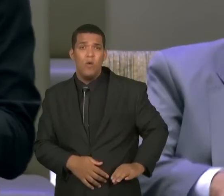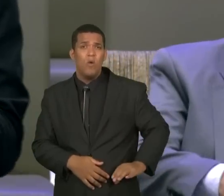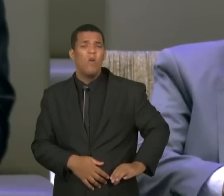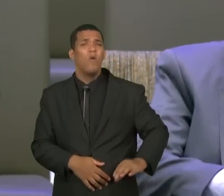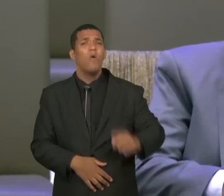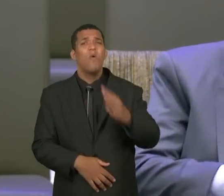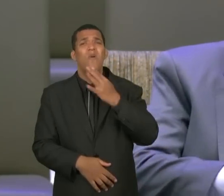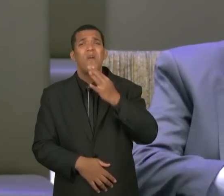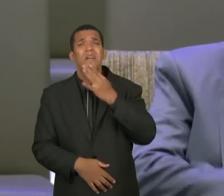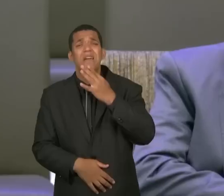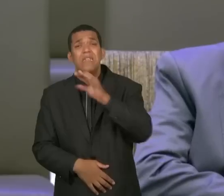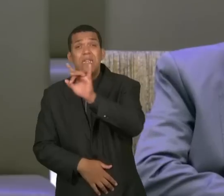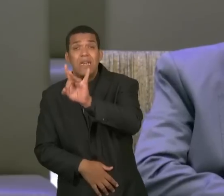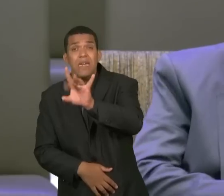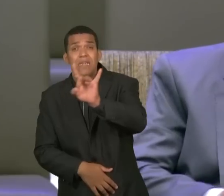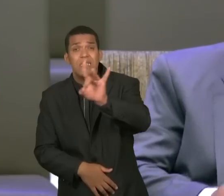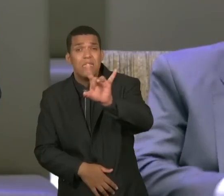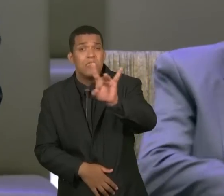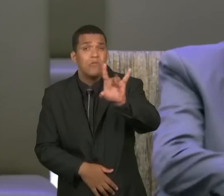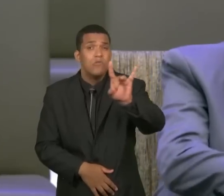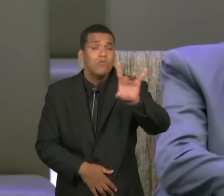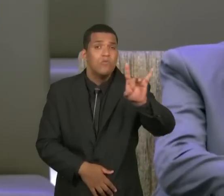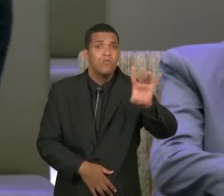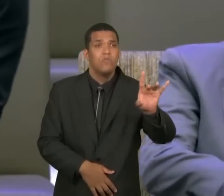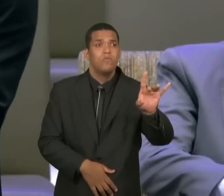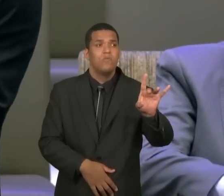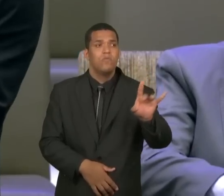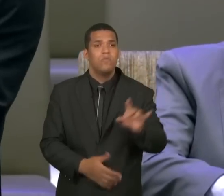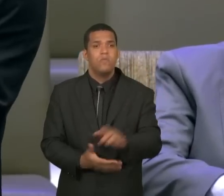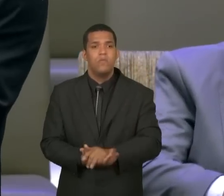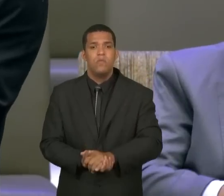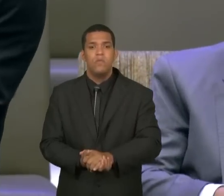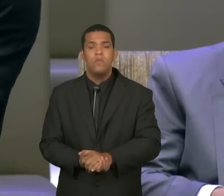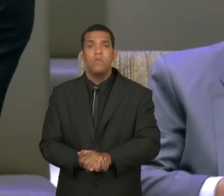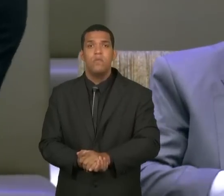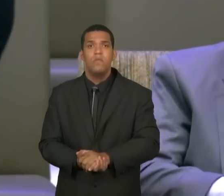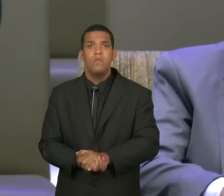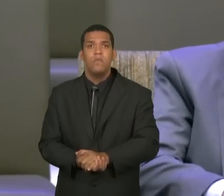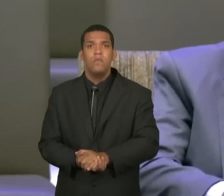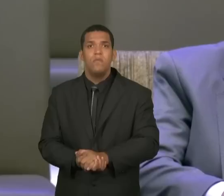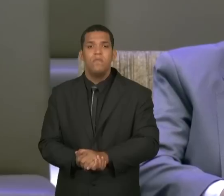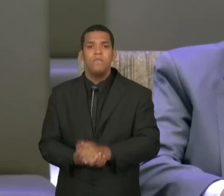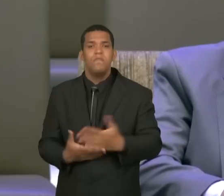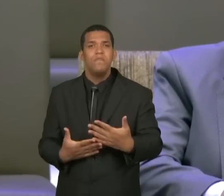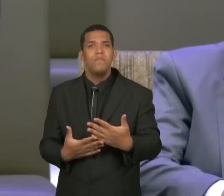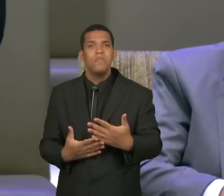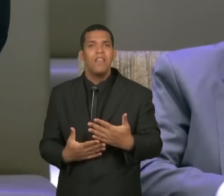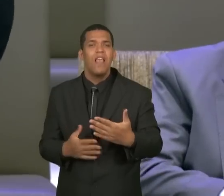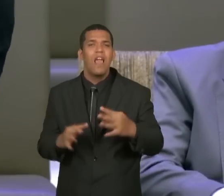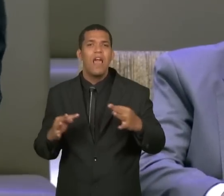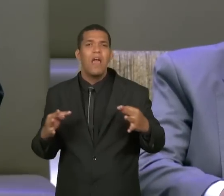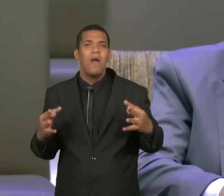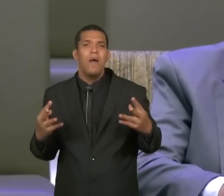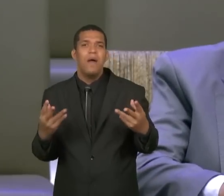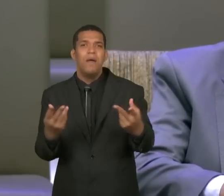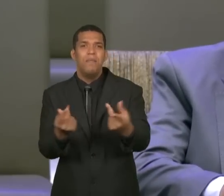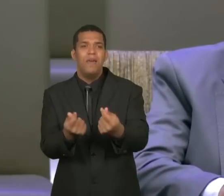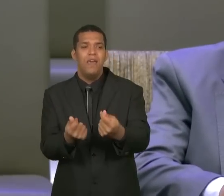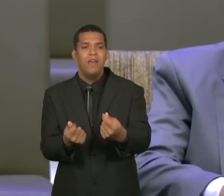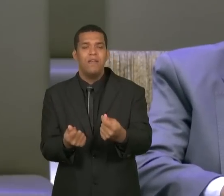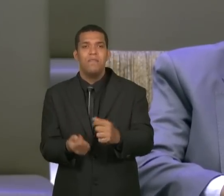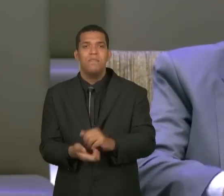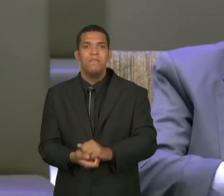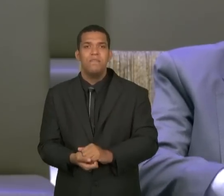de nós de forma plena e aqui está a parte mais linda da nossa meditação